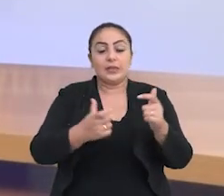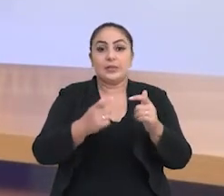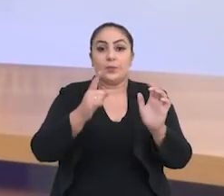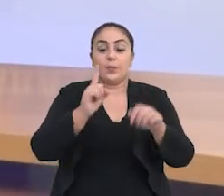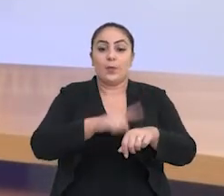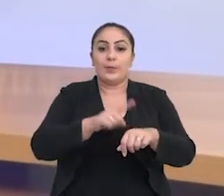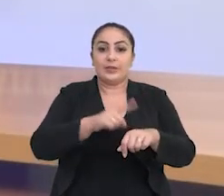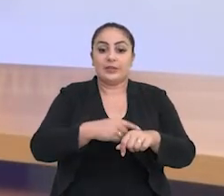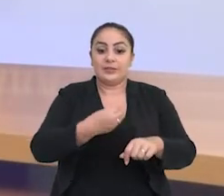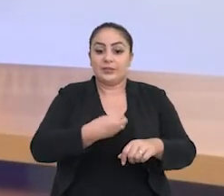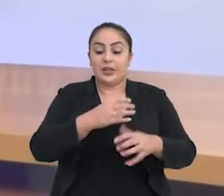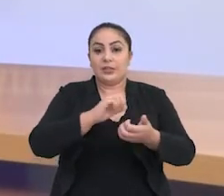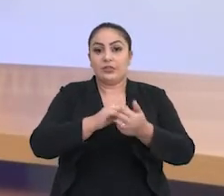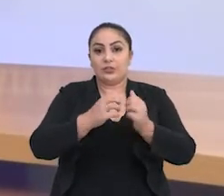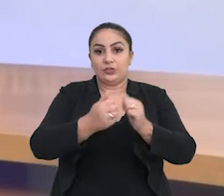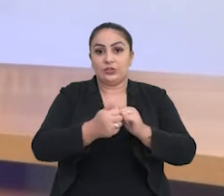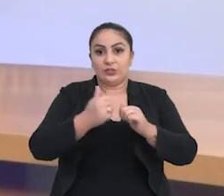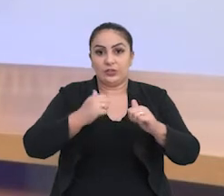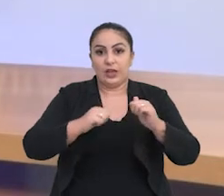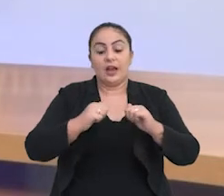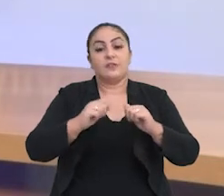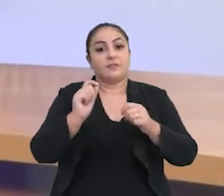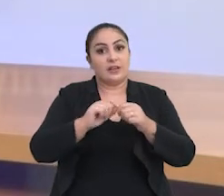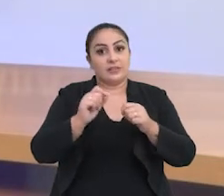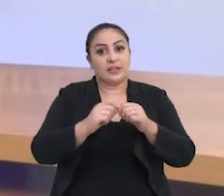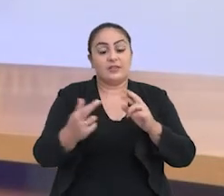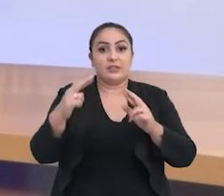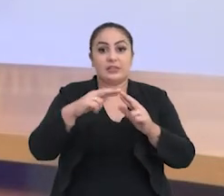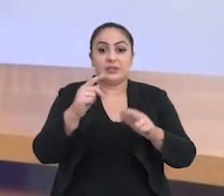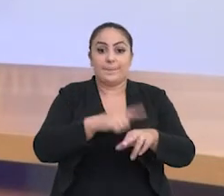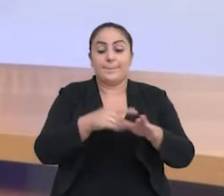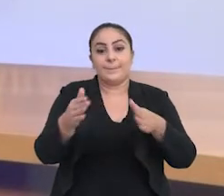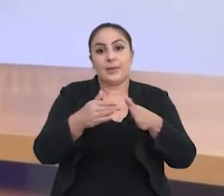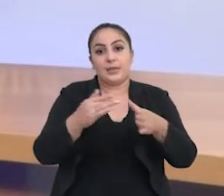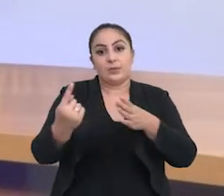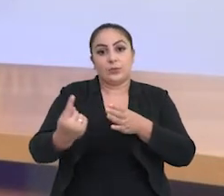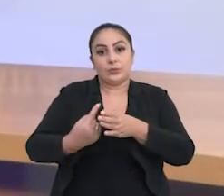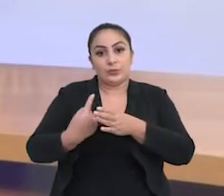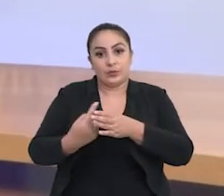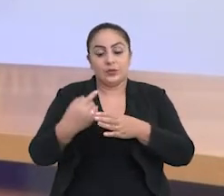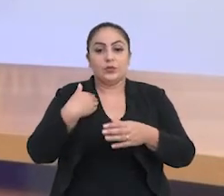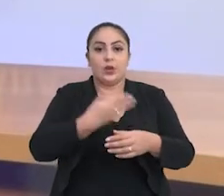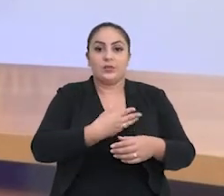grande momento na vida da artista e fazem referência a este período de